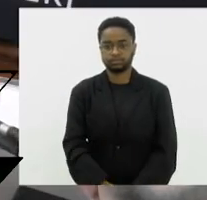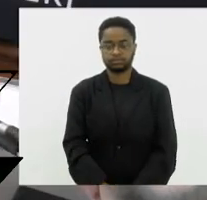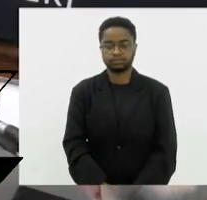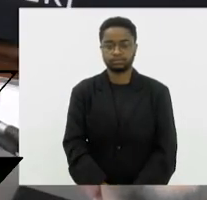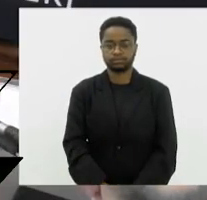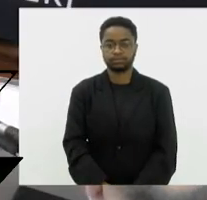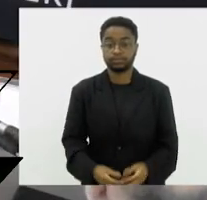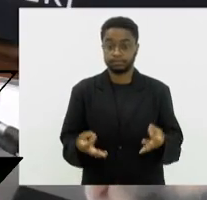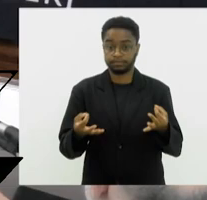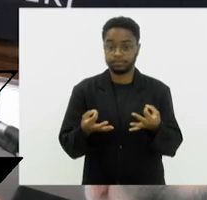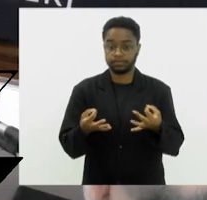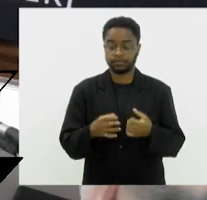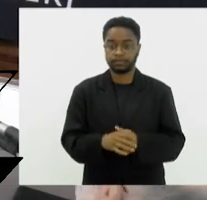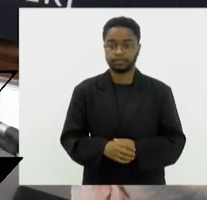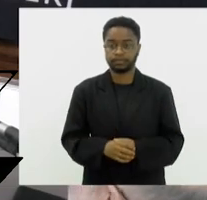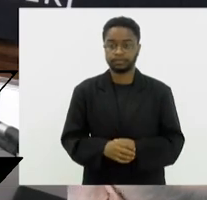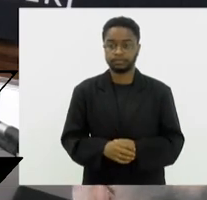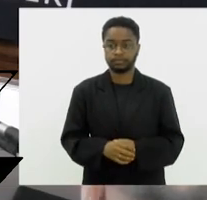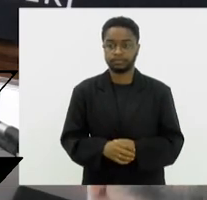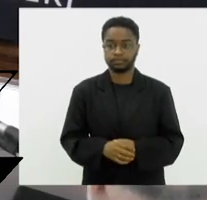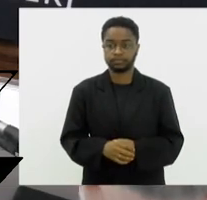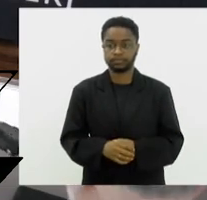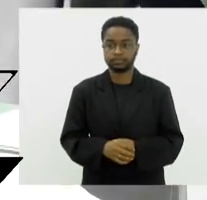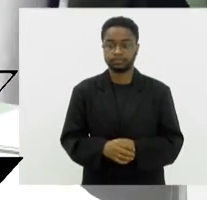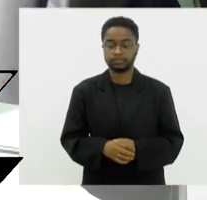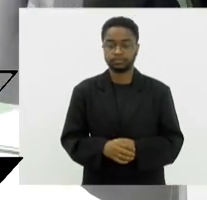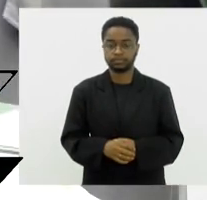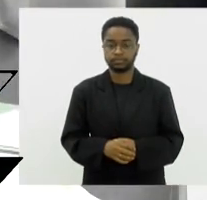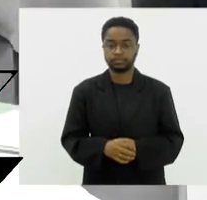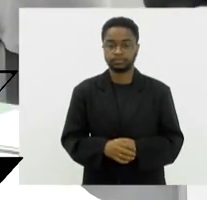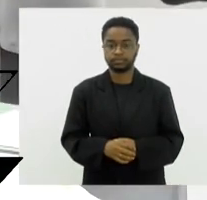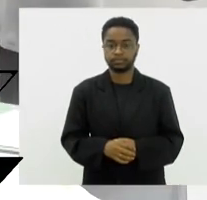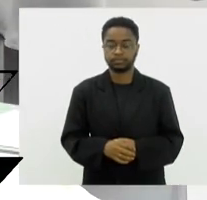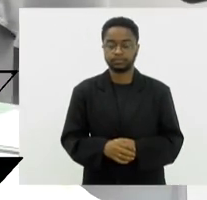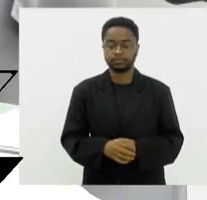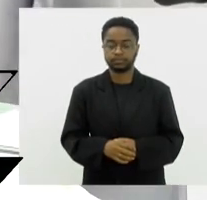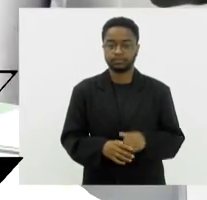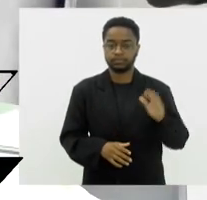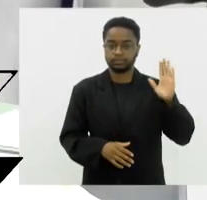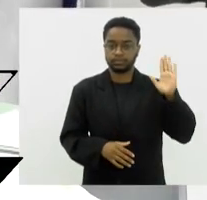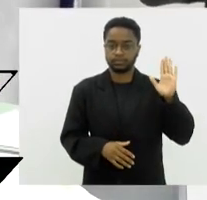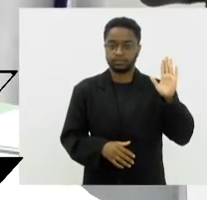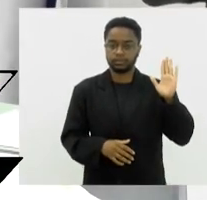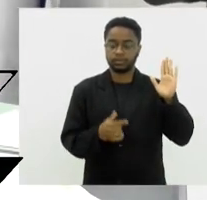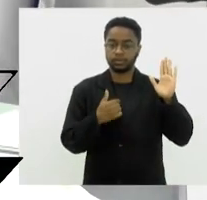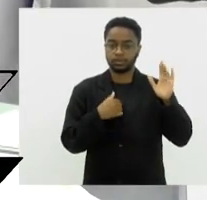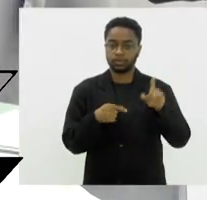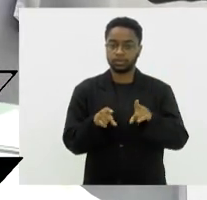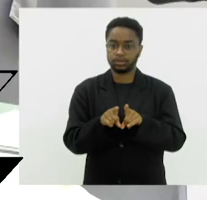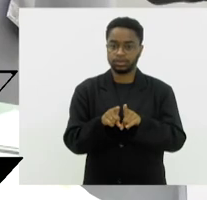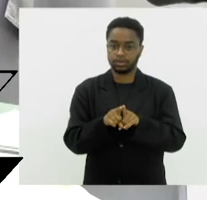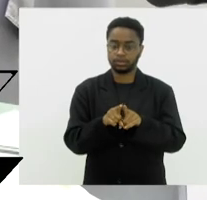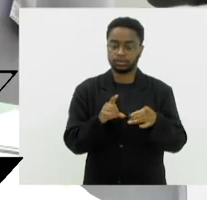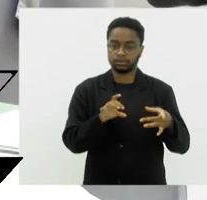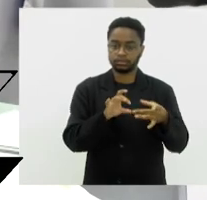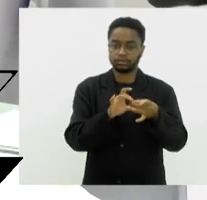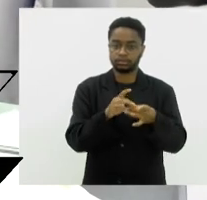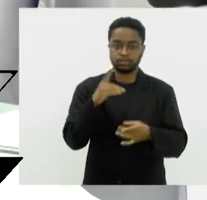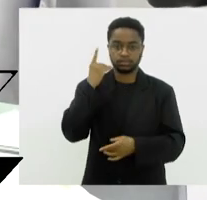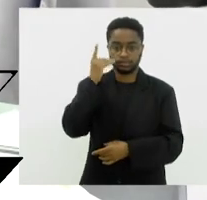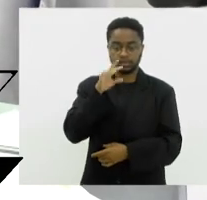Perfeito. Bem, eu vou... Senhor presidente, deputado... eu também filio a deputada Célia.